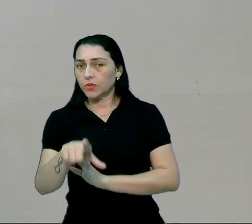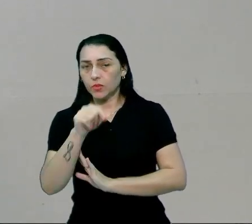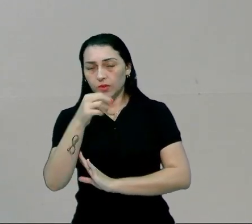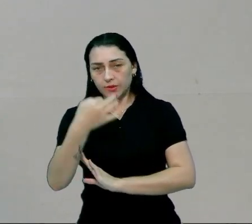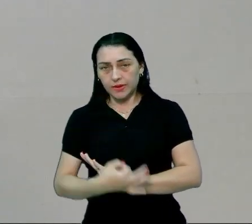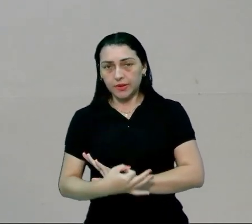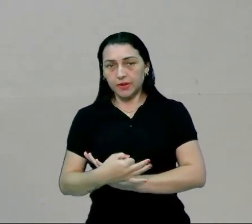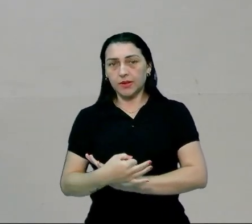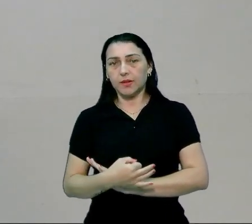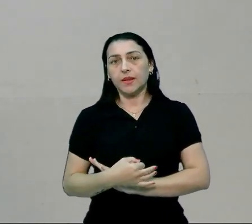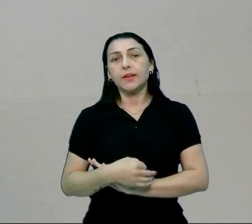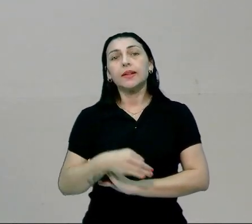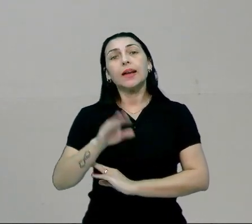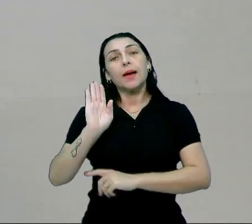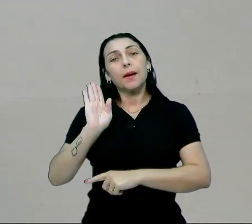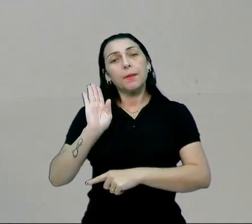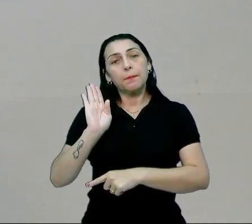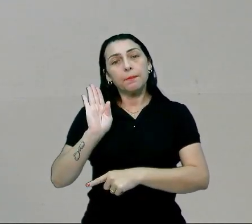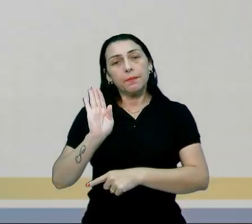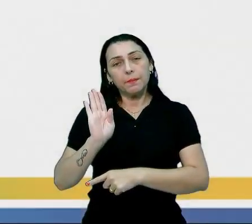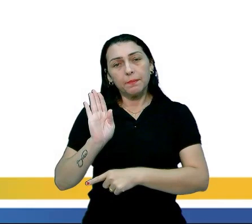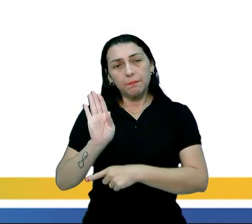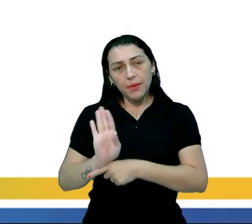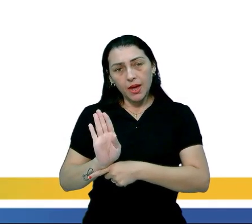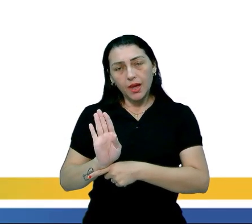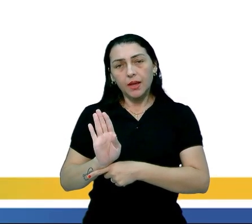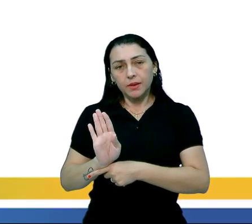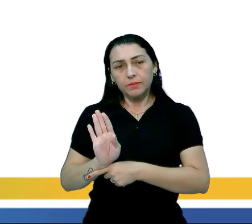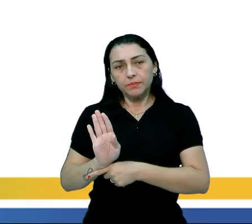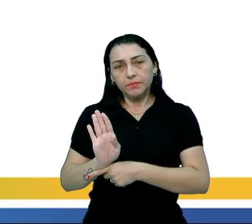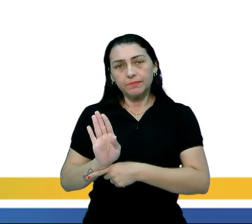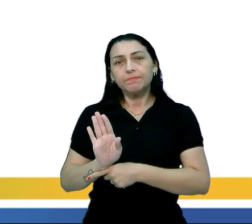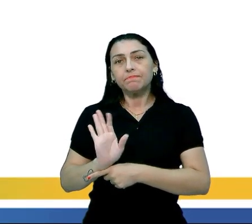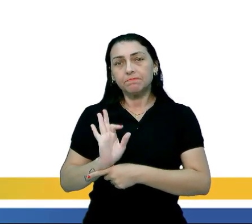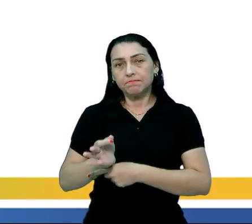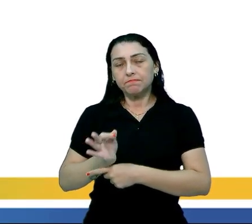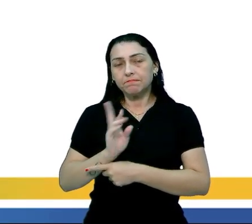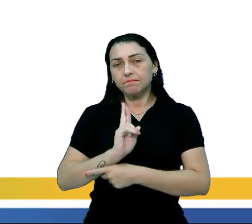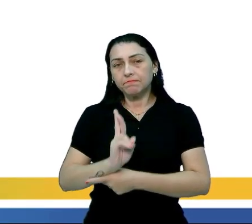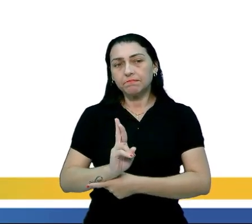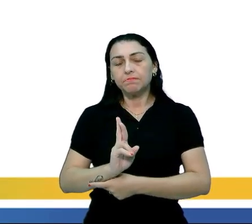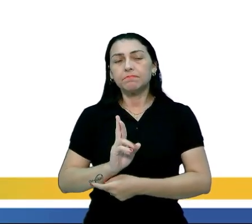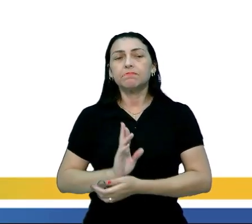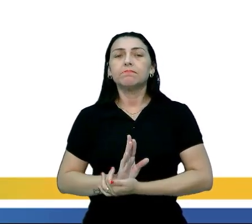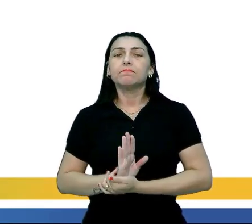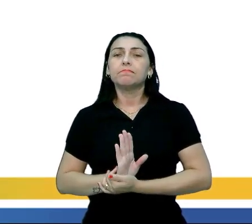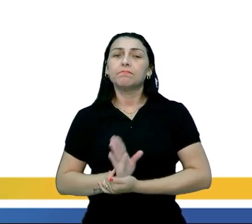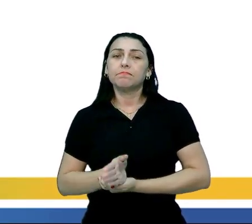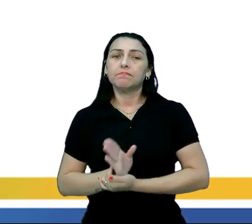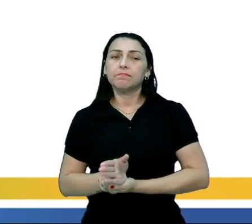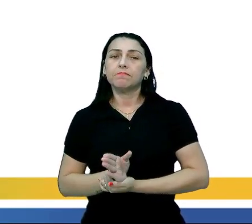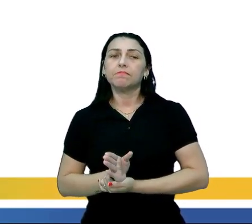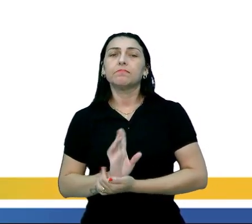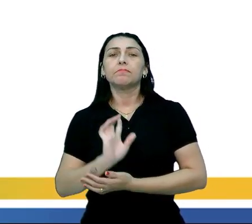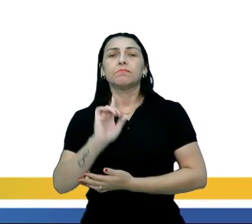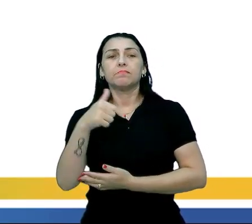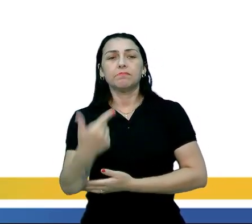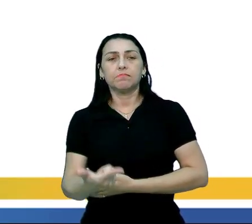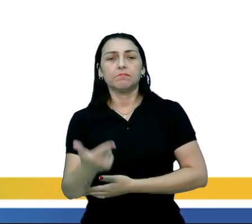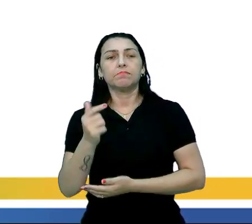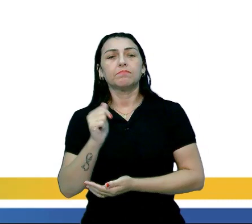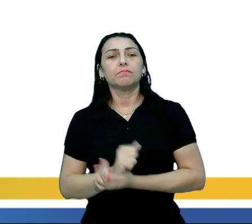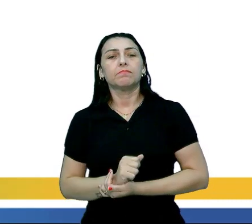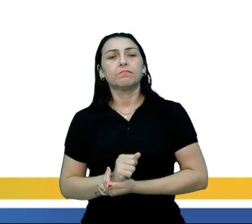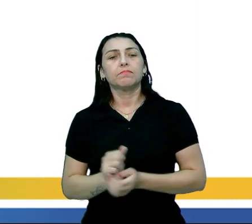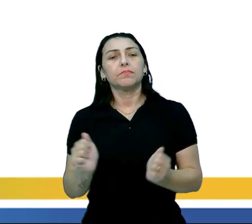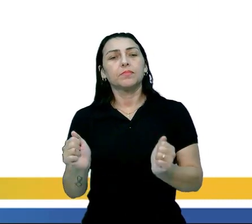por isso que a gente ficou com a alternativa B de bola, não foi? Deixa eu ver, foi isso mesmo. E aqui, já que foi B de bola, a gente já vai para a próxima, porque a gente